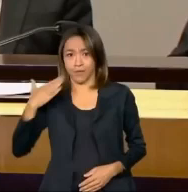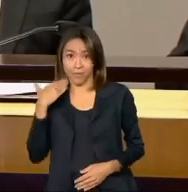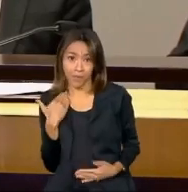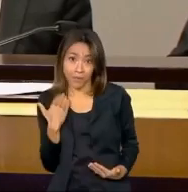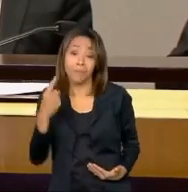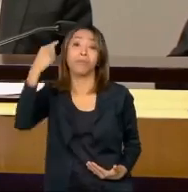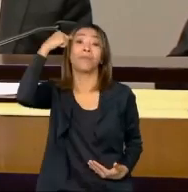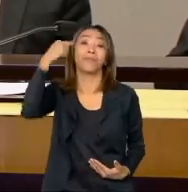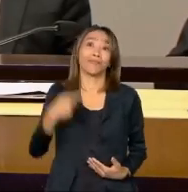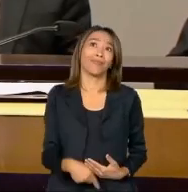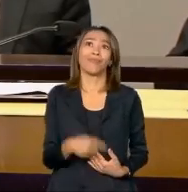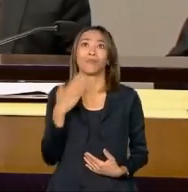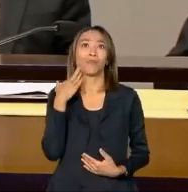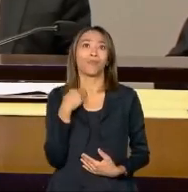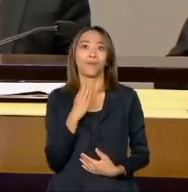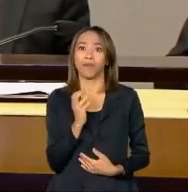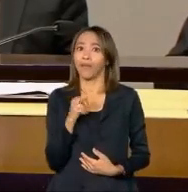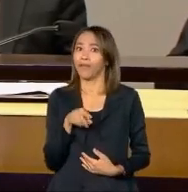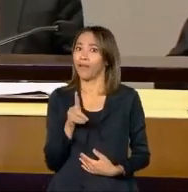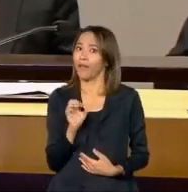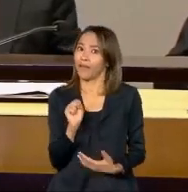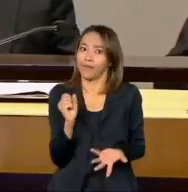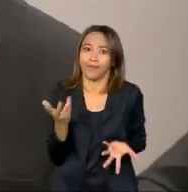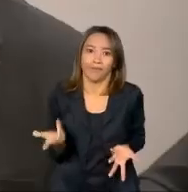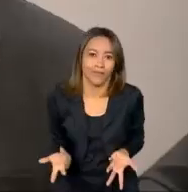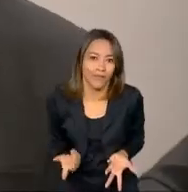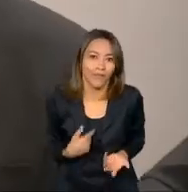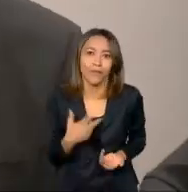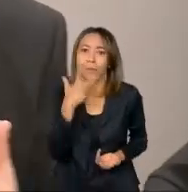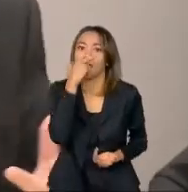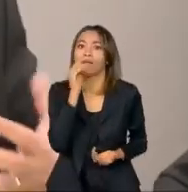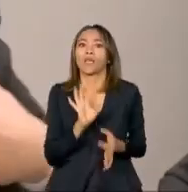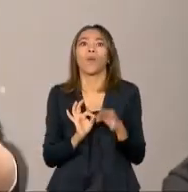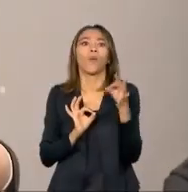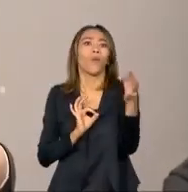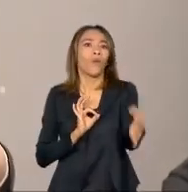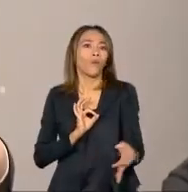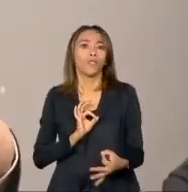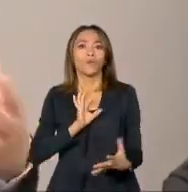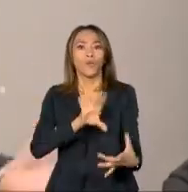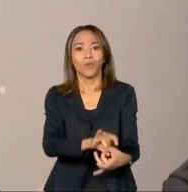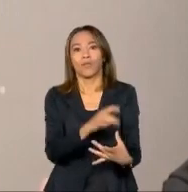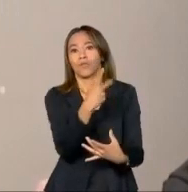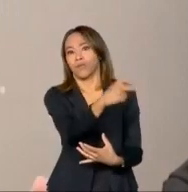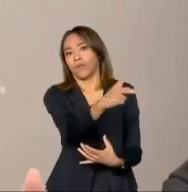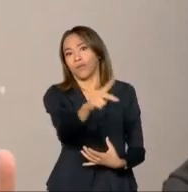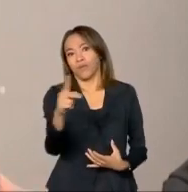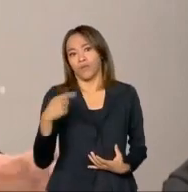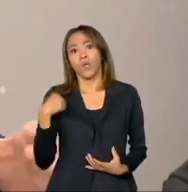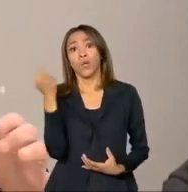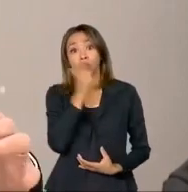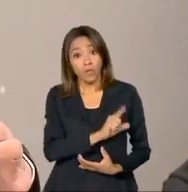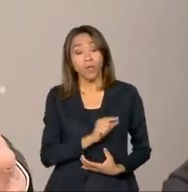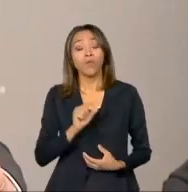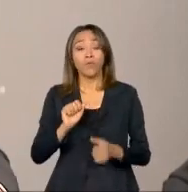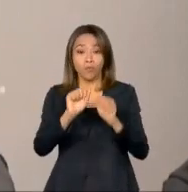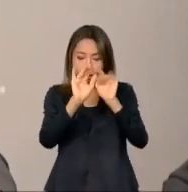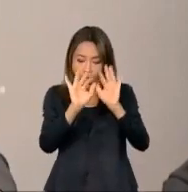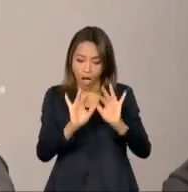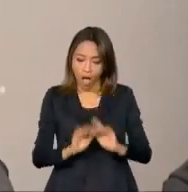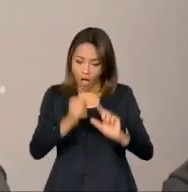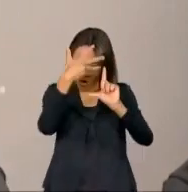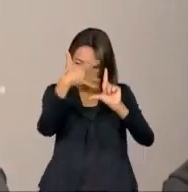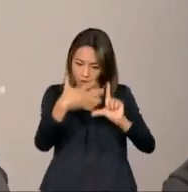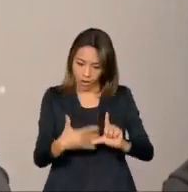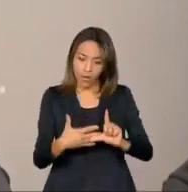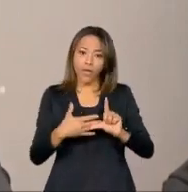alguém vai lá no BNDES. Então é uma coisa que fica distante. Nós podemos fazer isso hoje digitalmente, criar uma